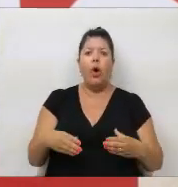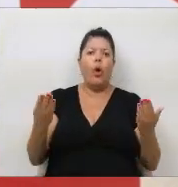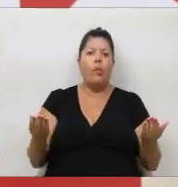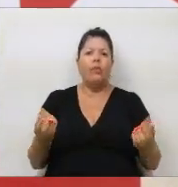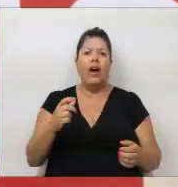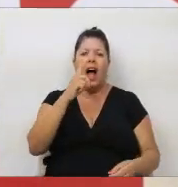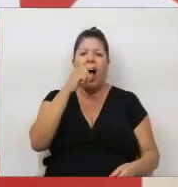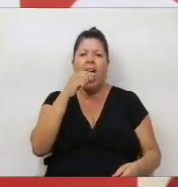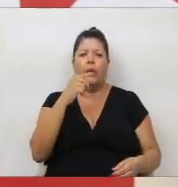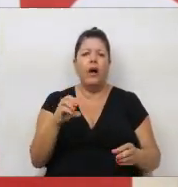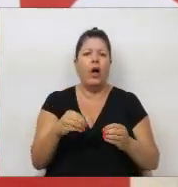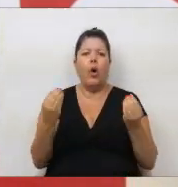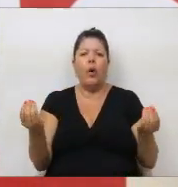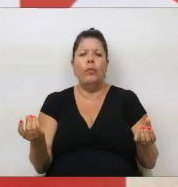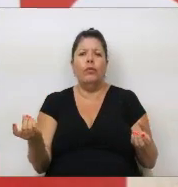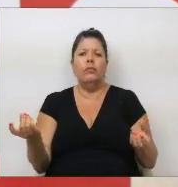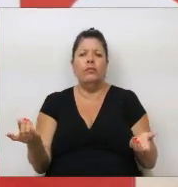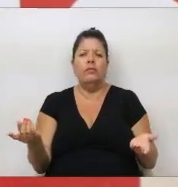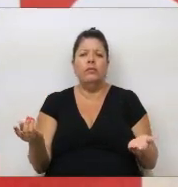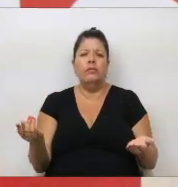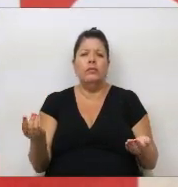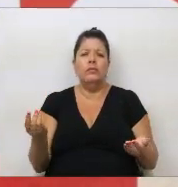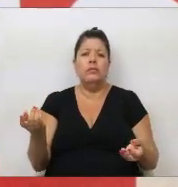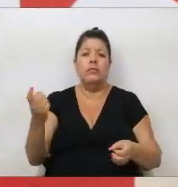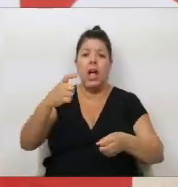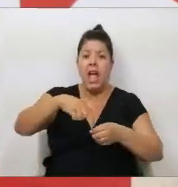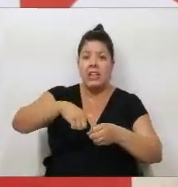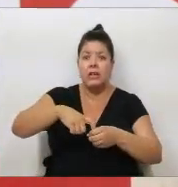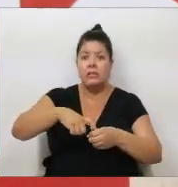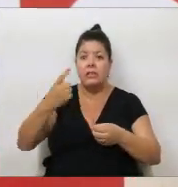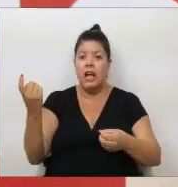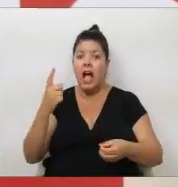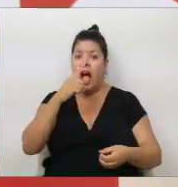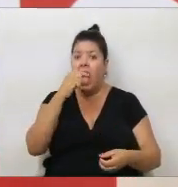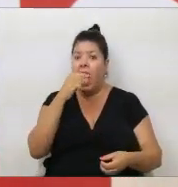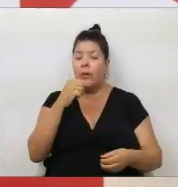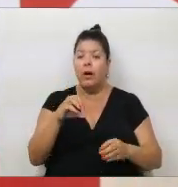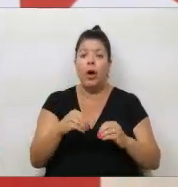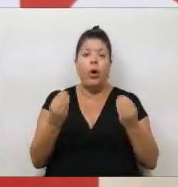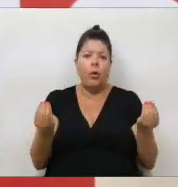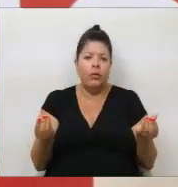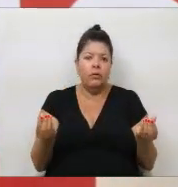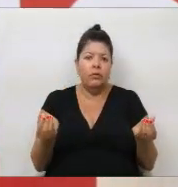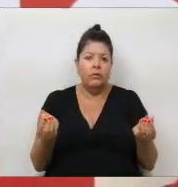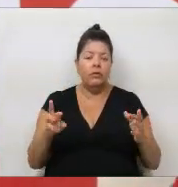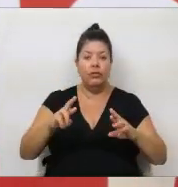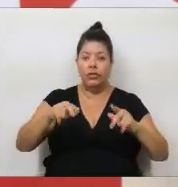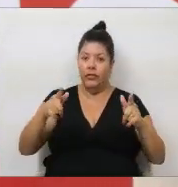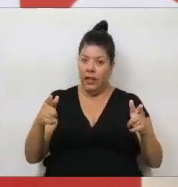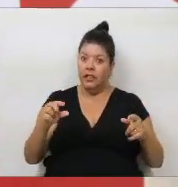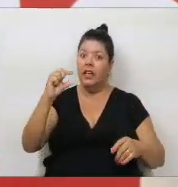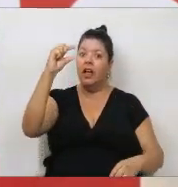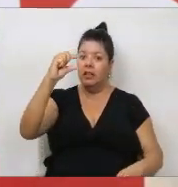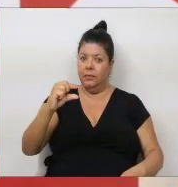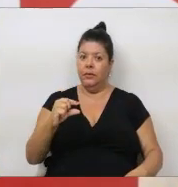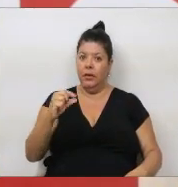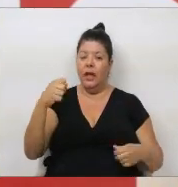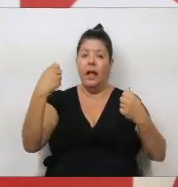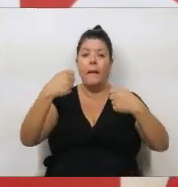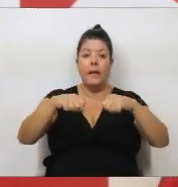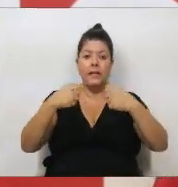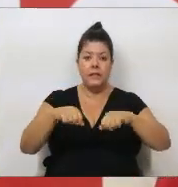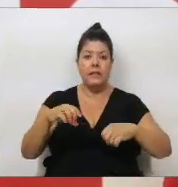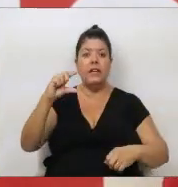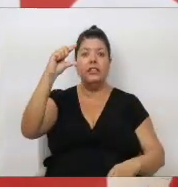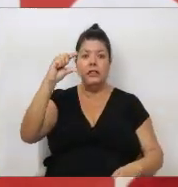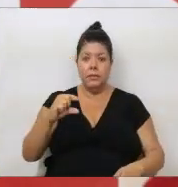e depois, para ele poder entrar no mar. Então, são diferenças que a gente vai ter que diminuir. A gente precisa